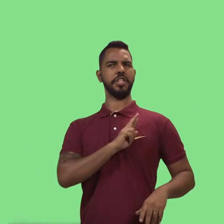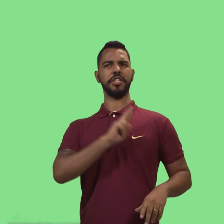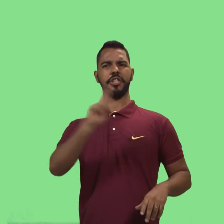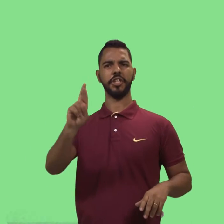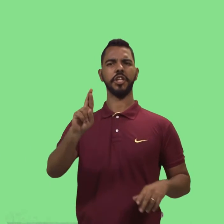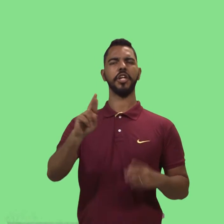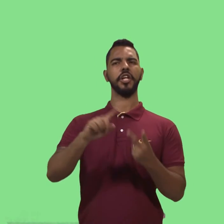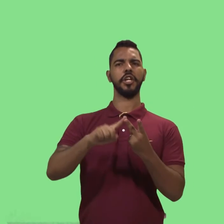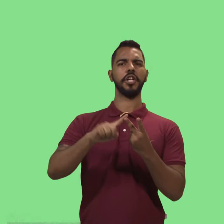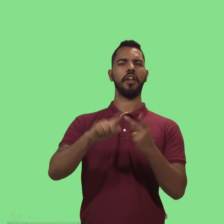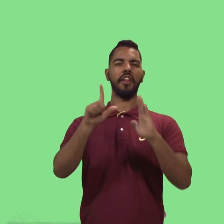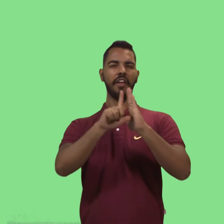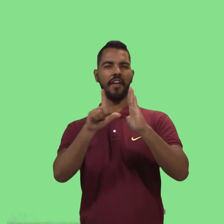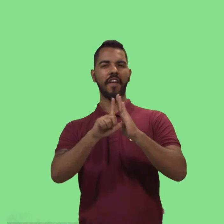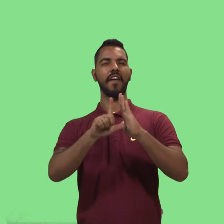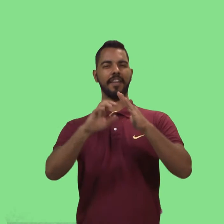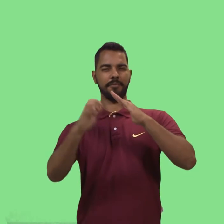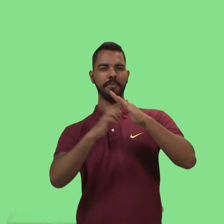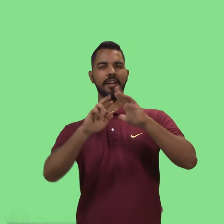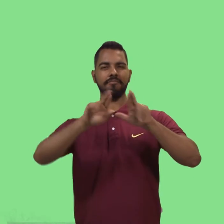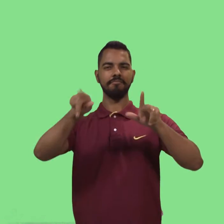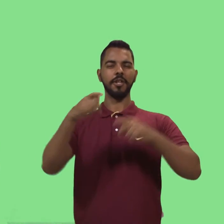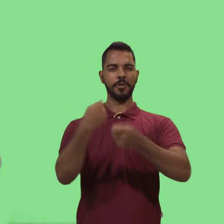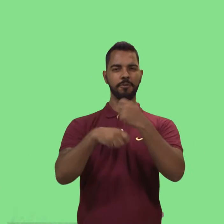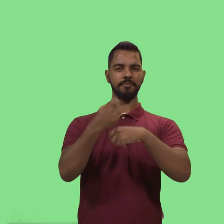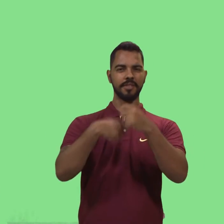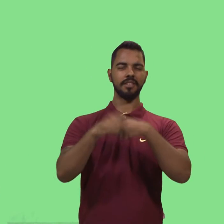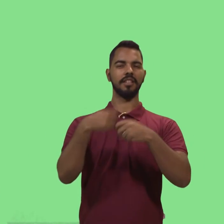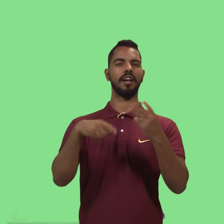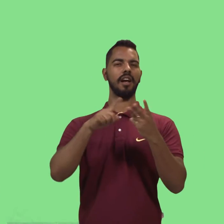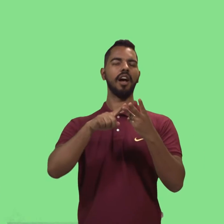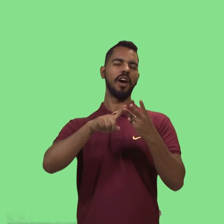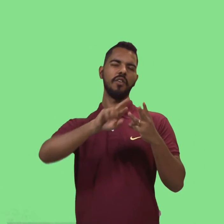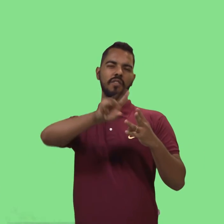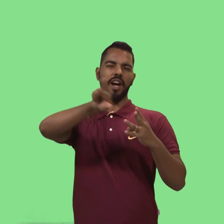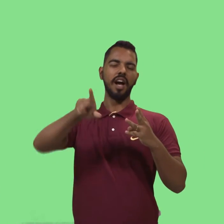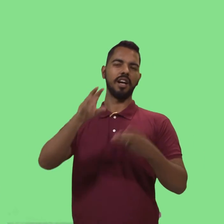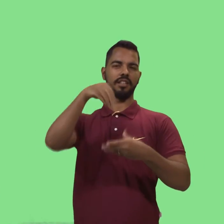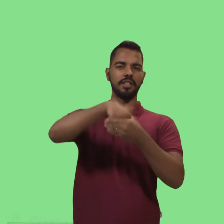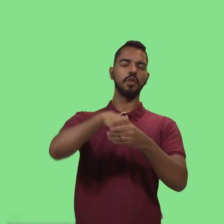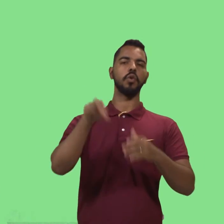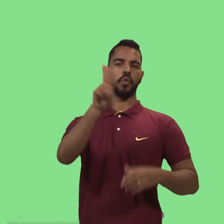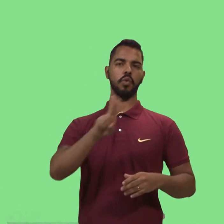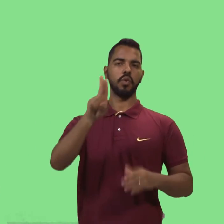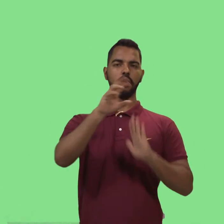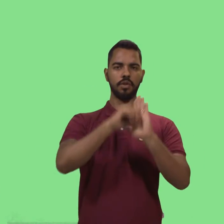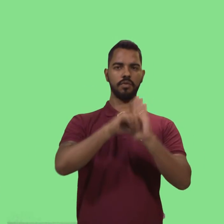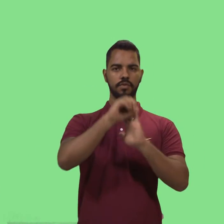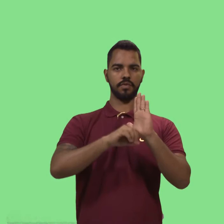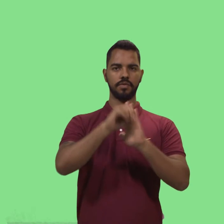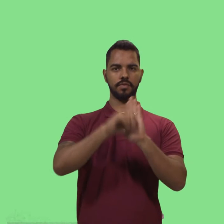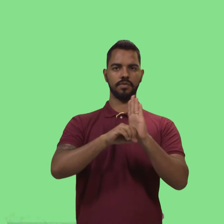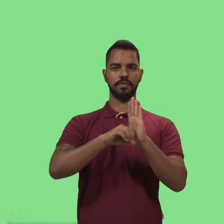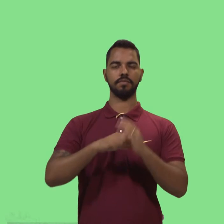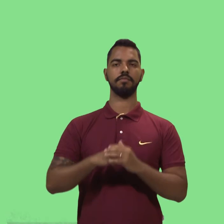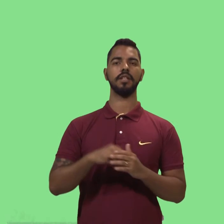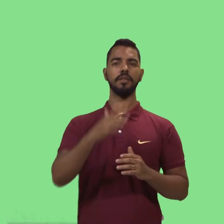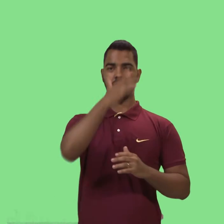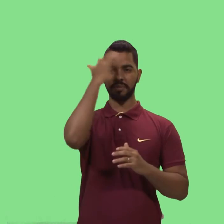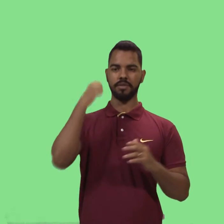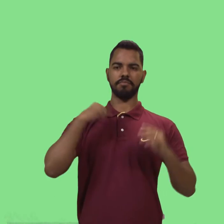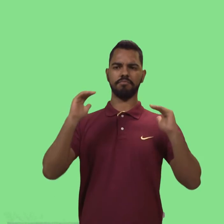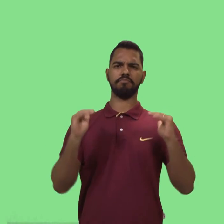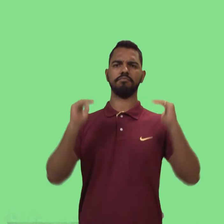utilizam deste termo ofício para denominar a carta. É um documento público expedido por alguém